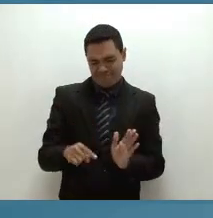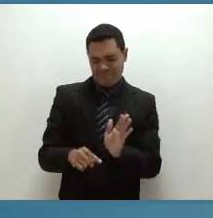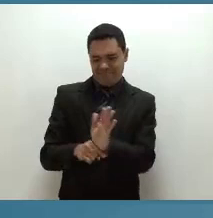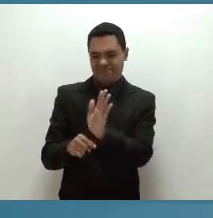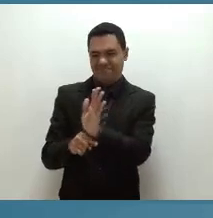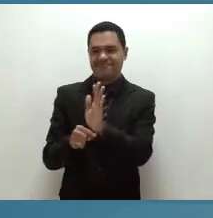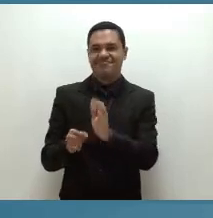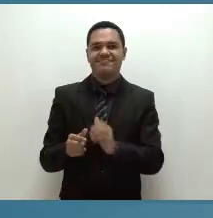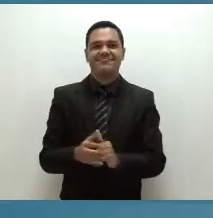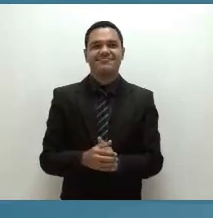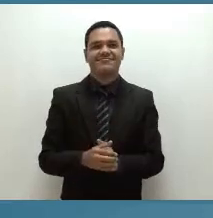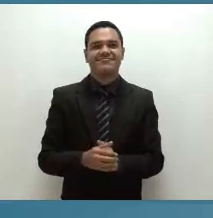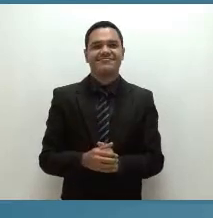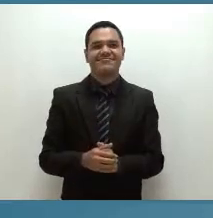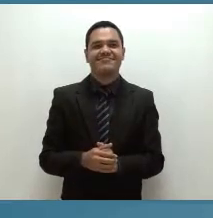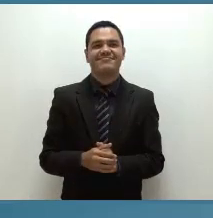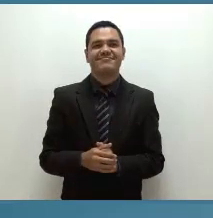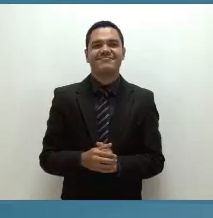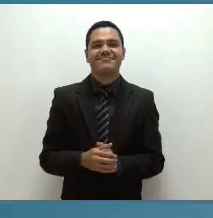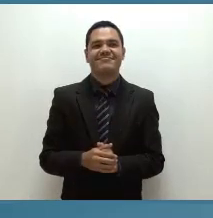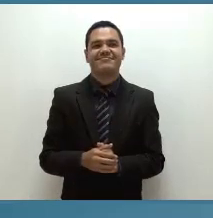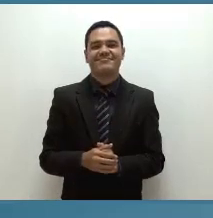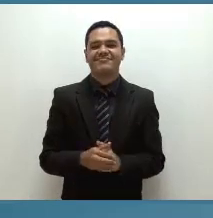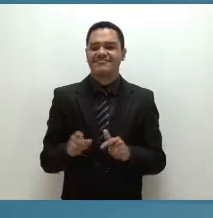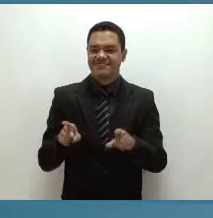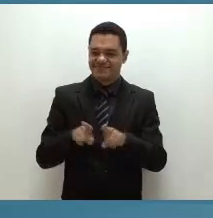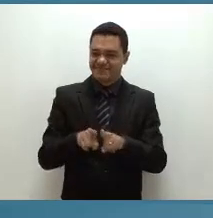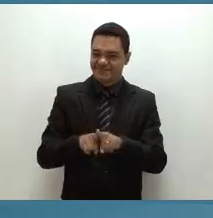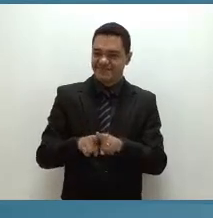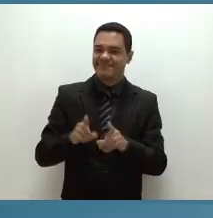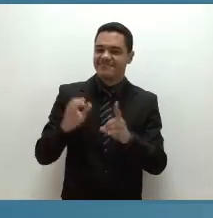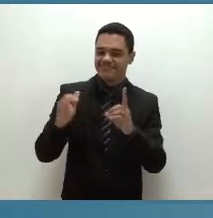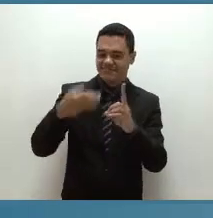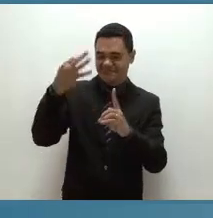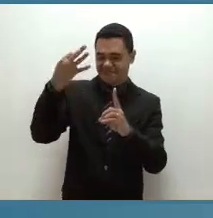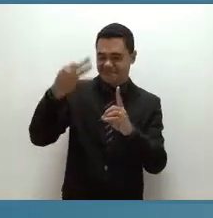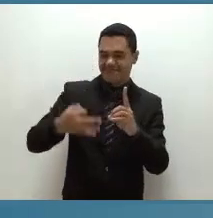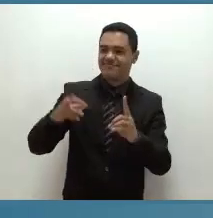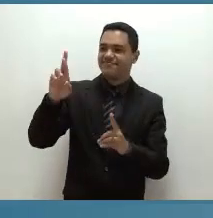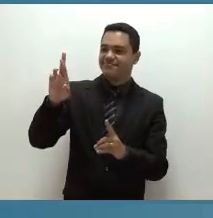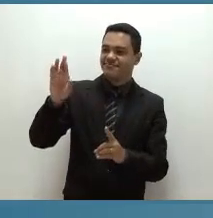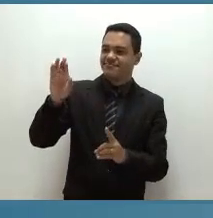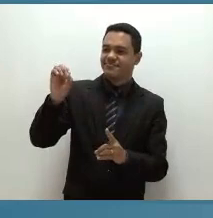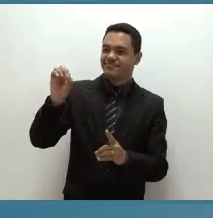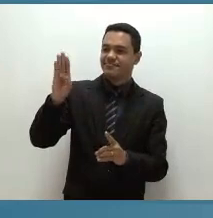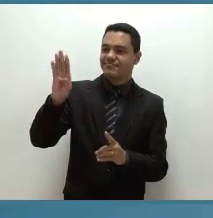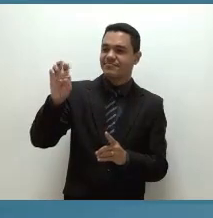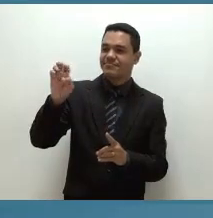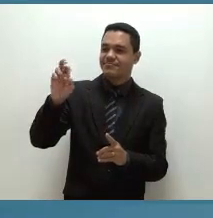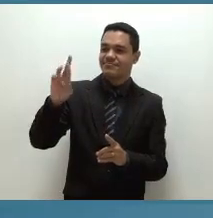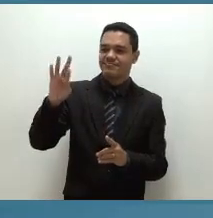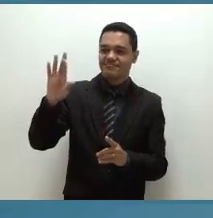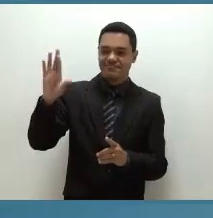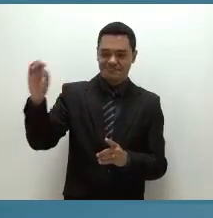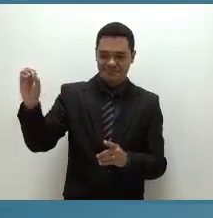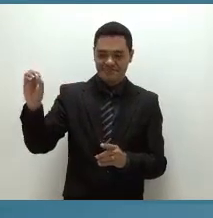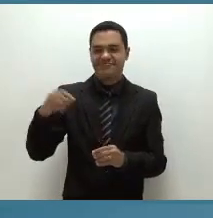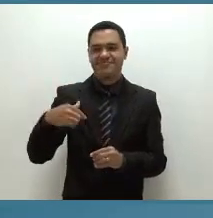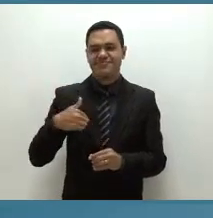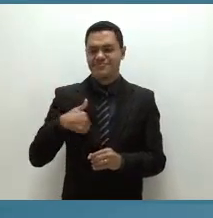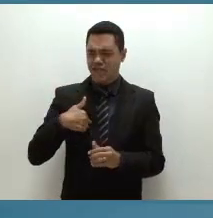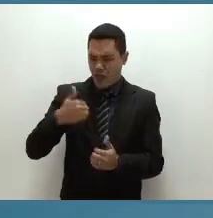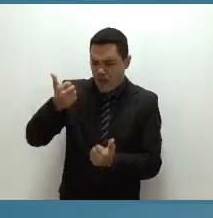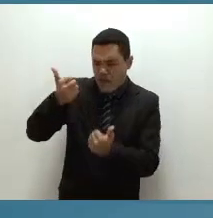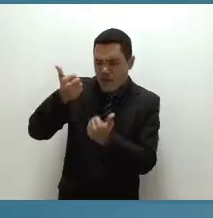2 anos. Quero aqui também parabenizar o senhor Roberto. Desembargador Roberto, eu fui vice do desembargador Roberto aqui quando